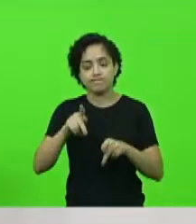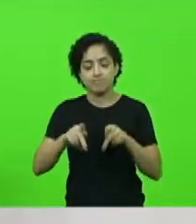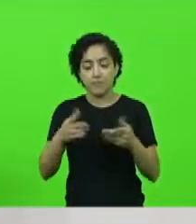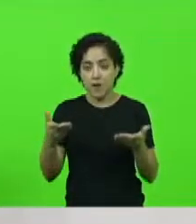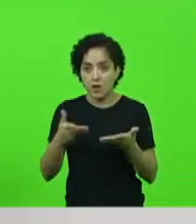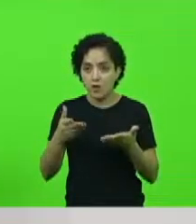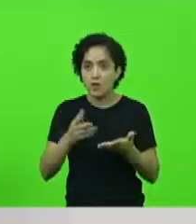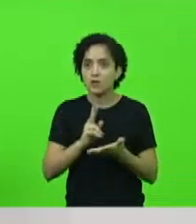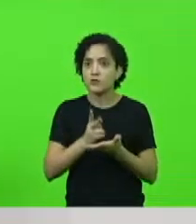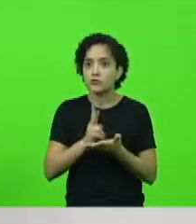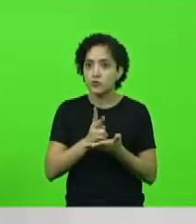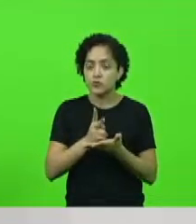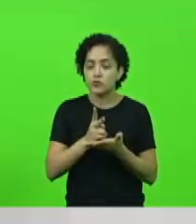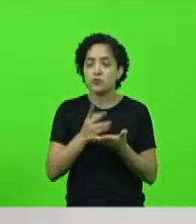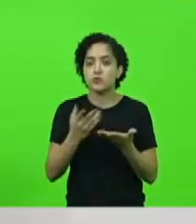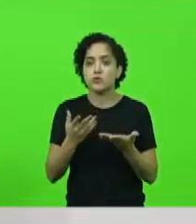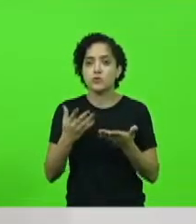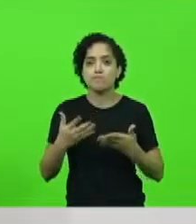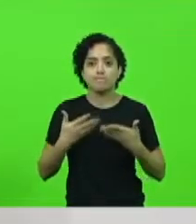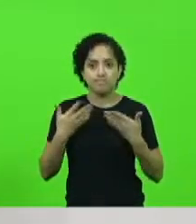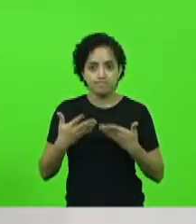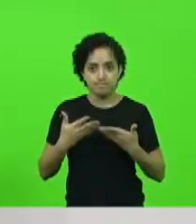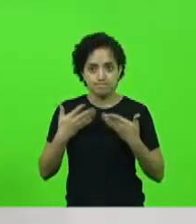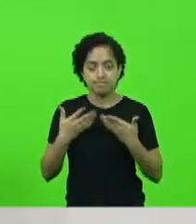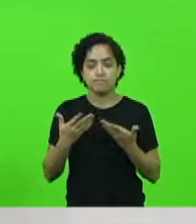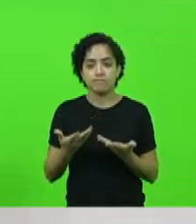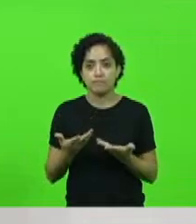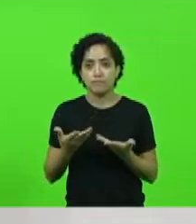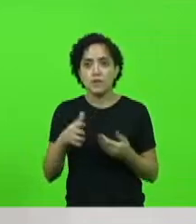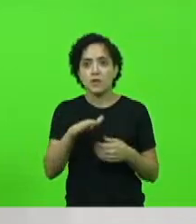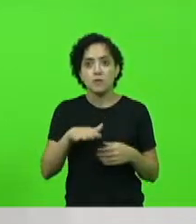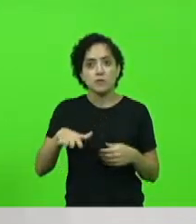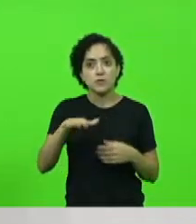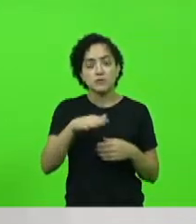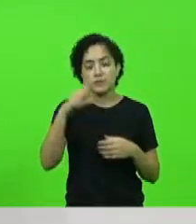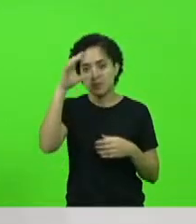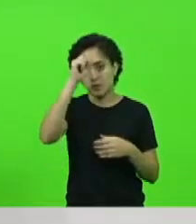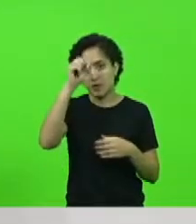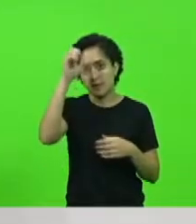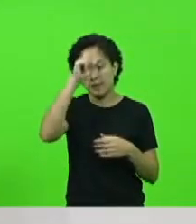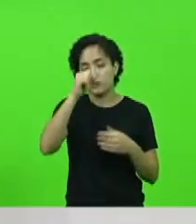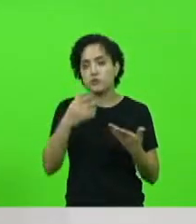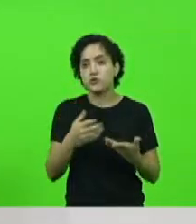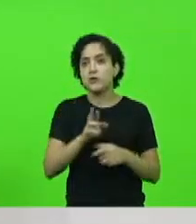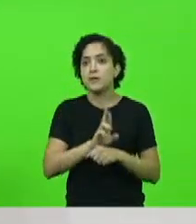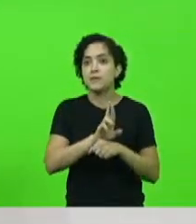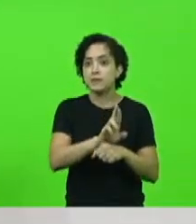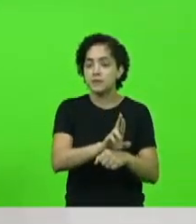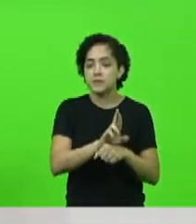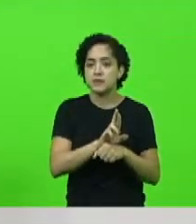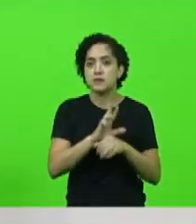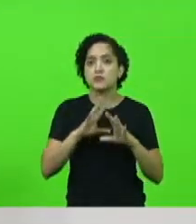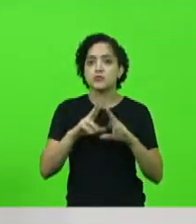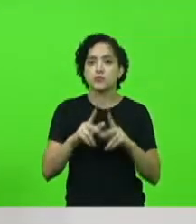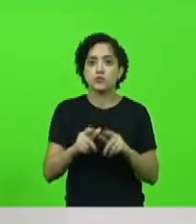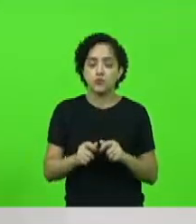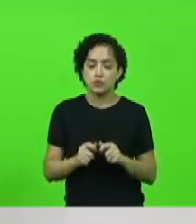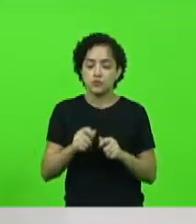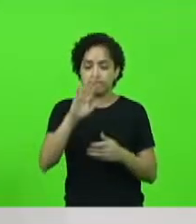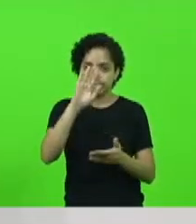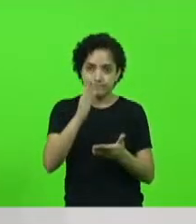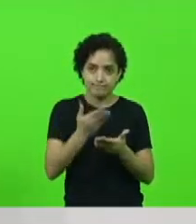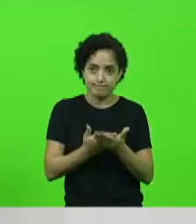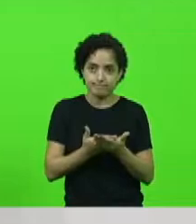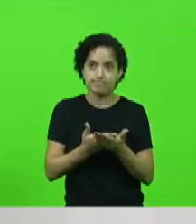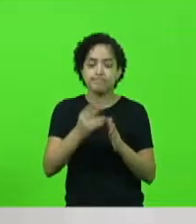nesta missão com muito entusiasmo, fortalecidos por esse espaço de aprendizado, representando a todos e a todos que acreditaram nesse